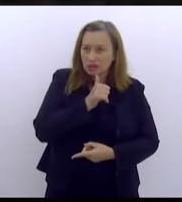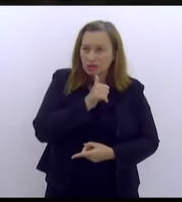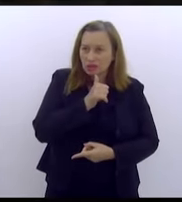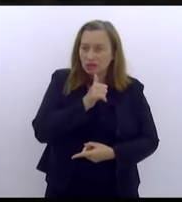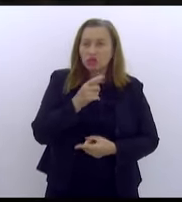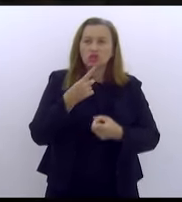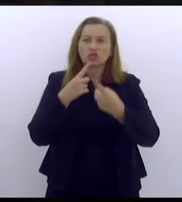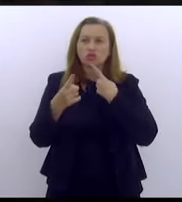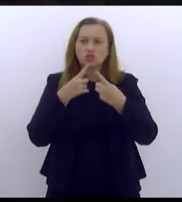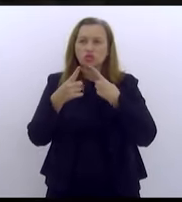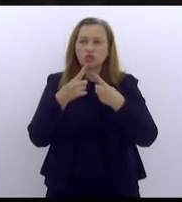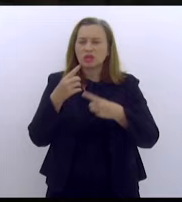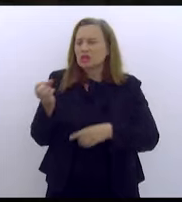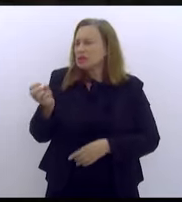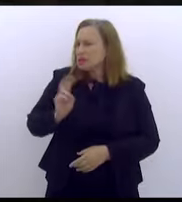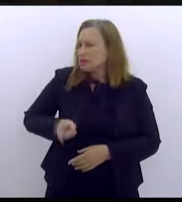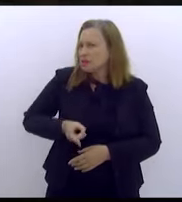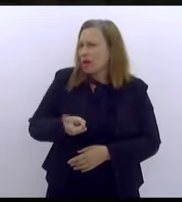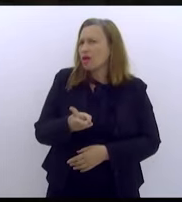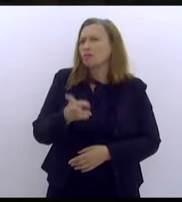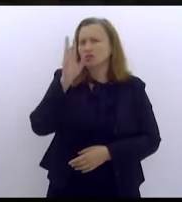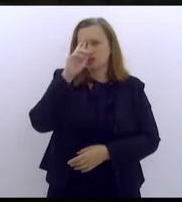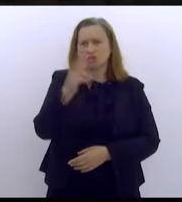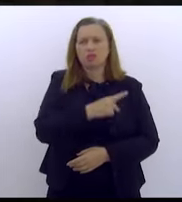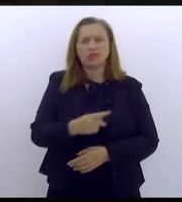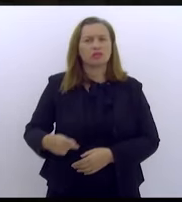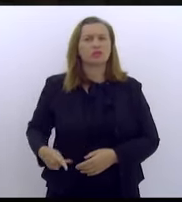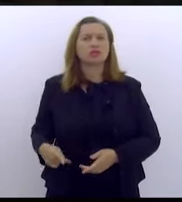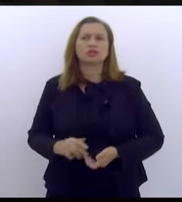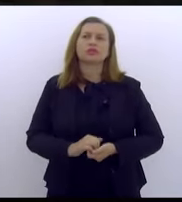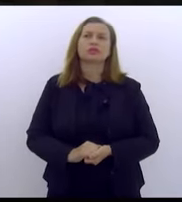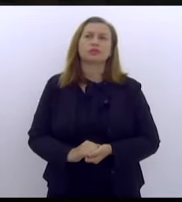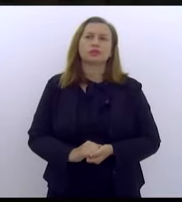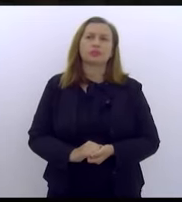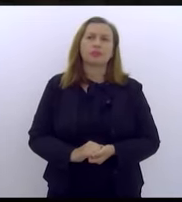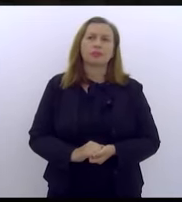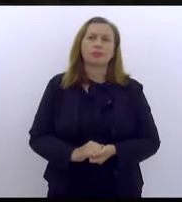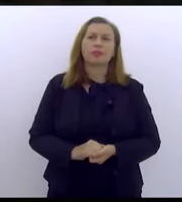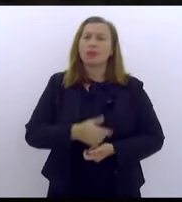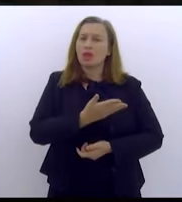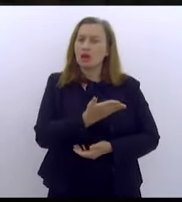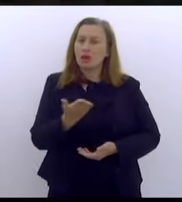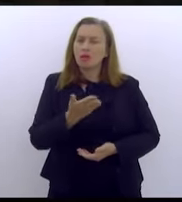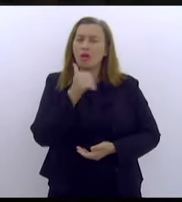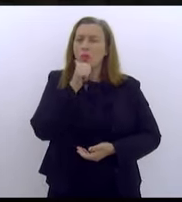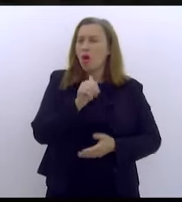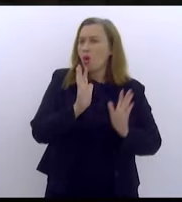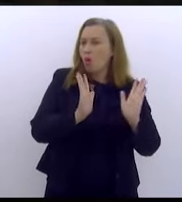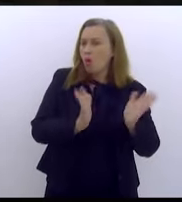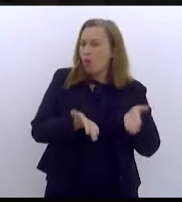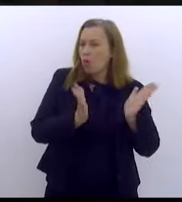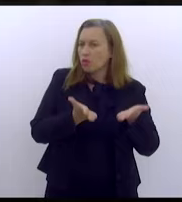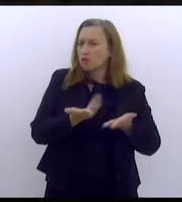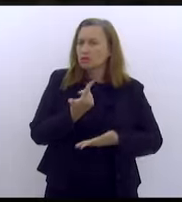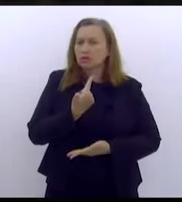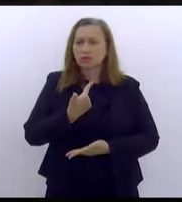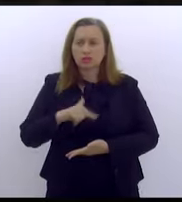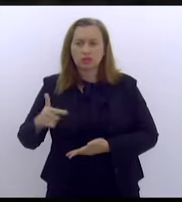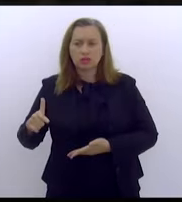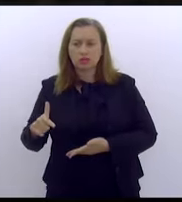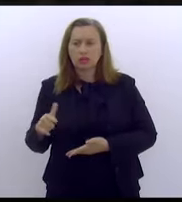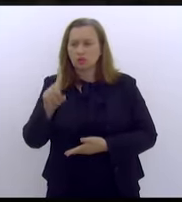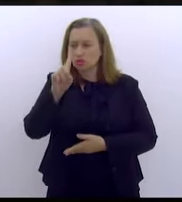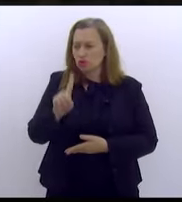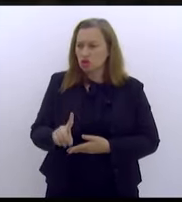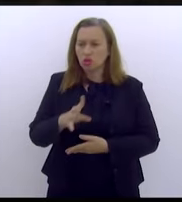esse debate desde sempre, senhor presidente, desde sempre. Essas são as mulheres hoje que não têm os seus